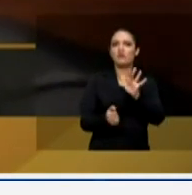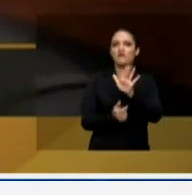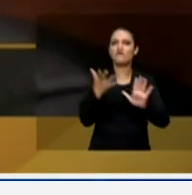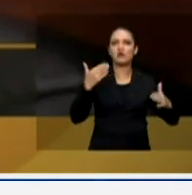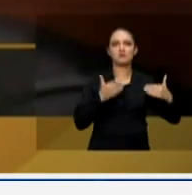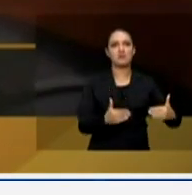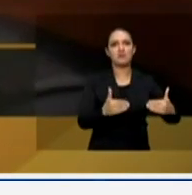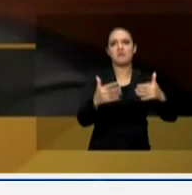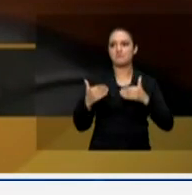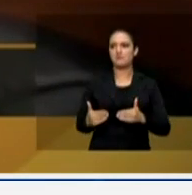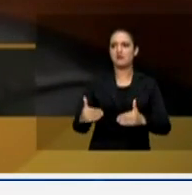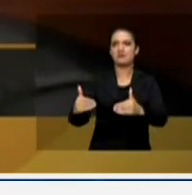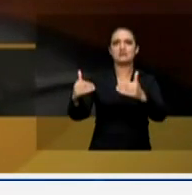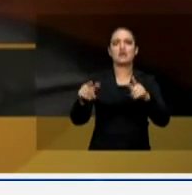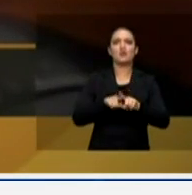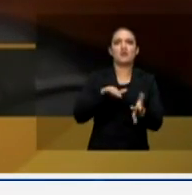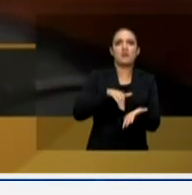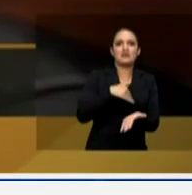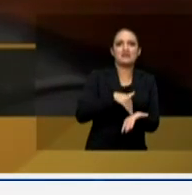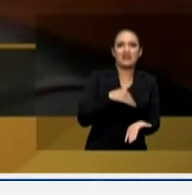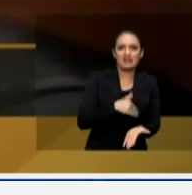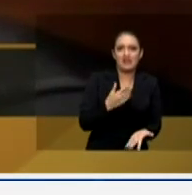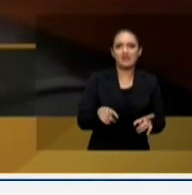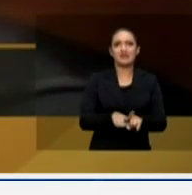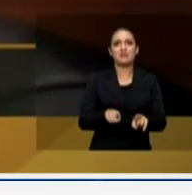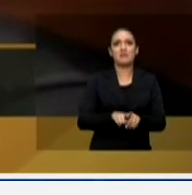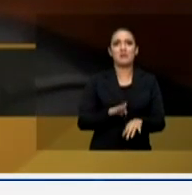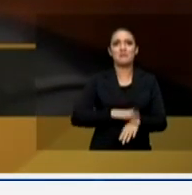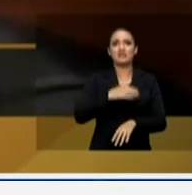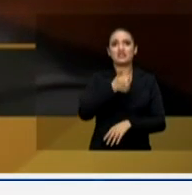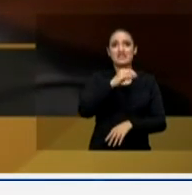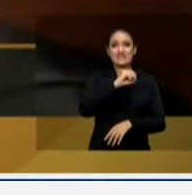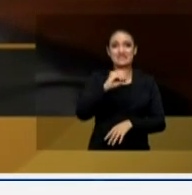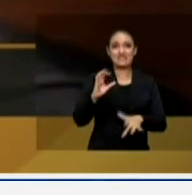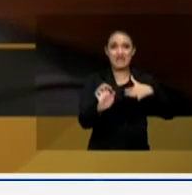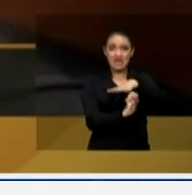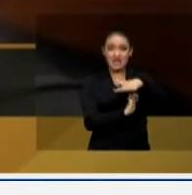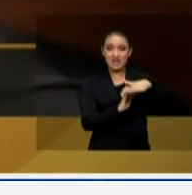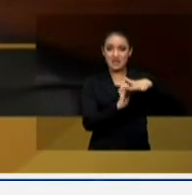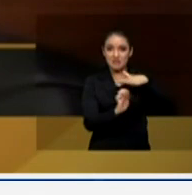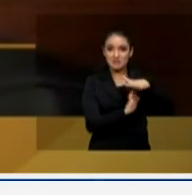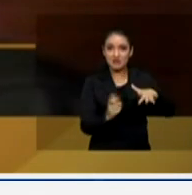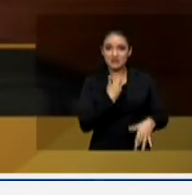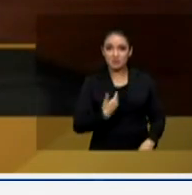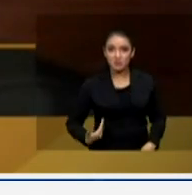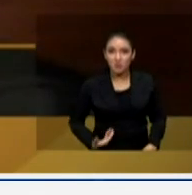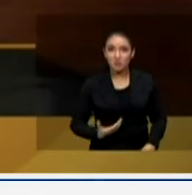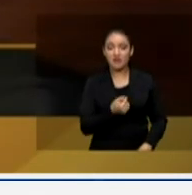evolução desse caso. Qual a sua expectativa em relação ao posicionamento do plenário e a sua avaliação jurídica mesmo dessa